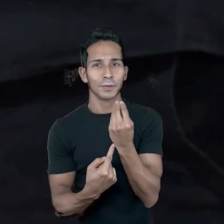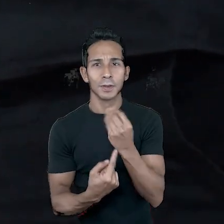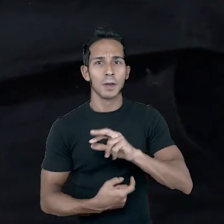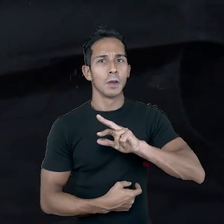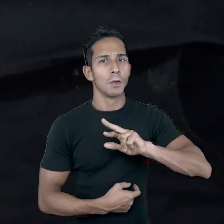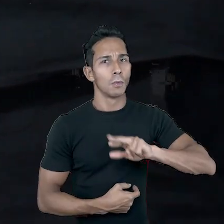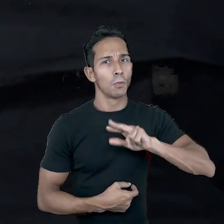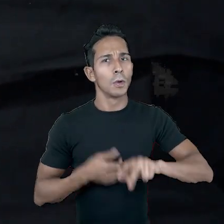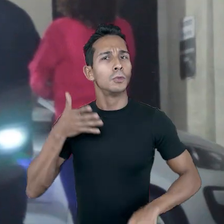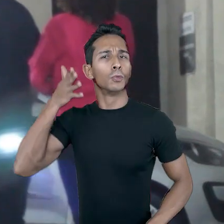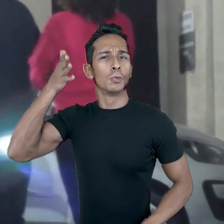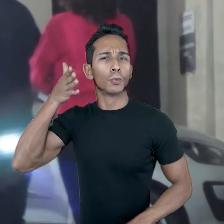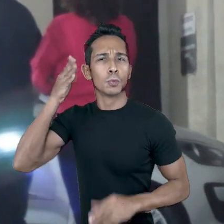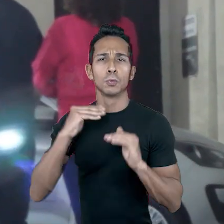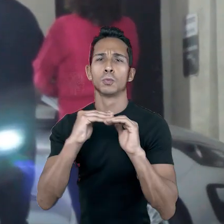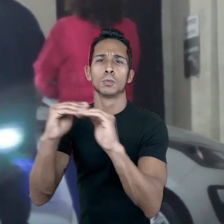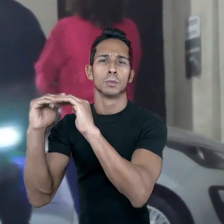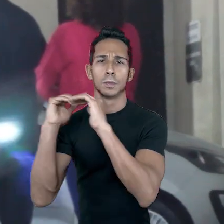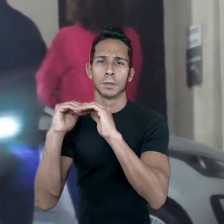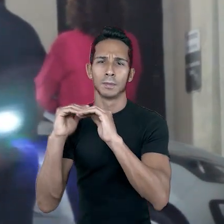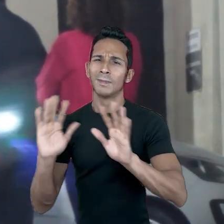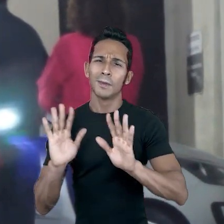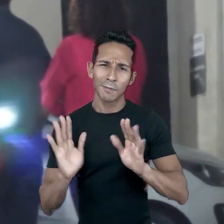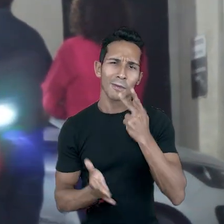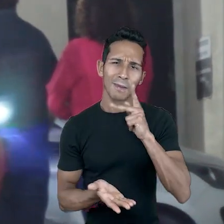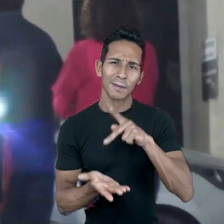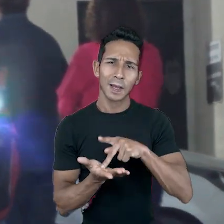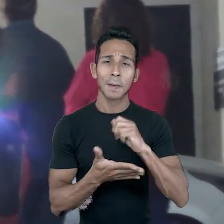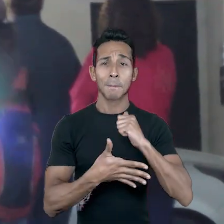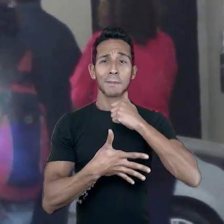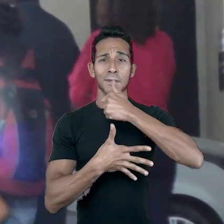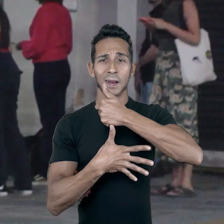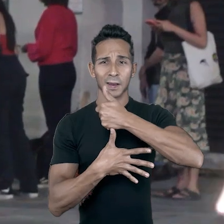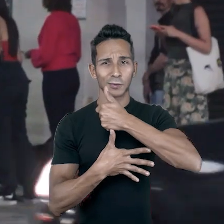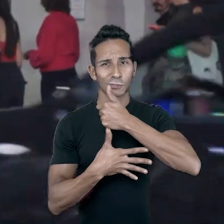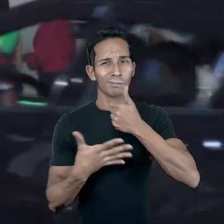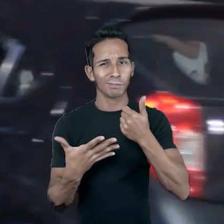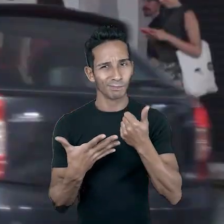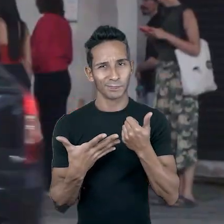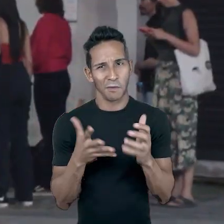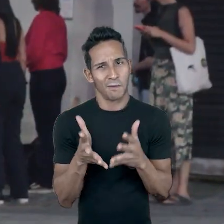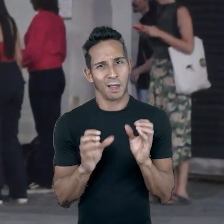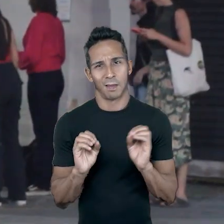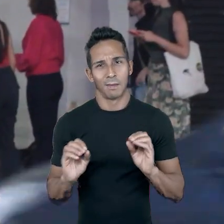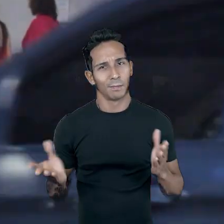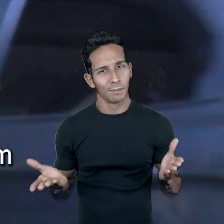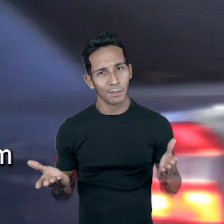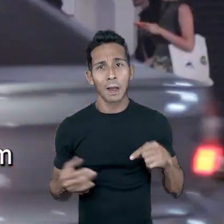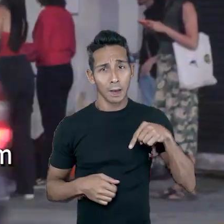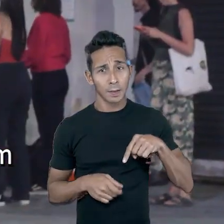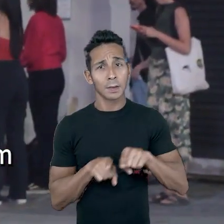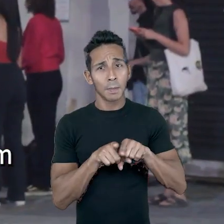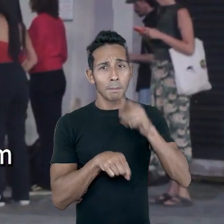vigência assim de que precisa ser nesse discurso, porque vamos combinar, né? No discurso do privilégio não tem muito o que ser dito,